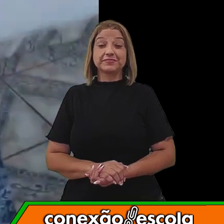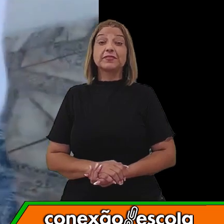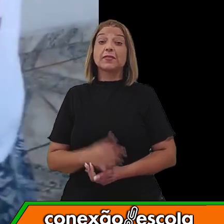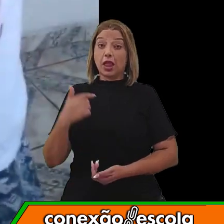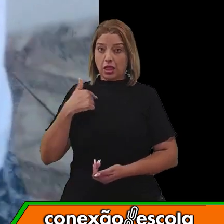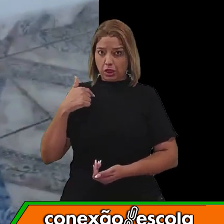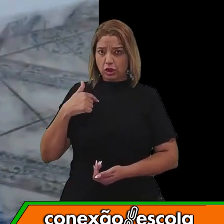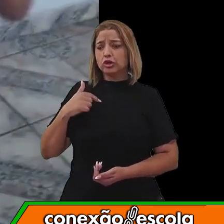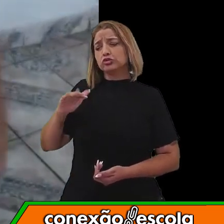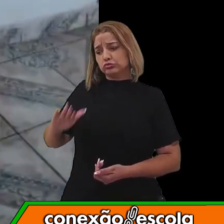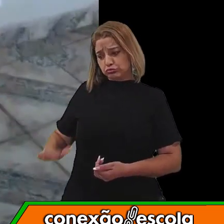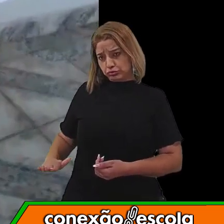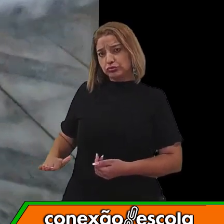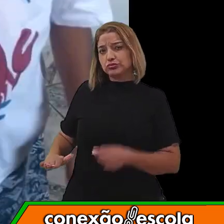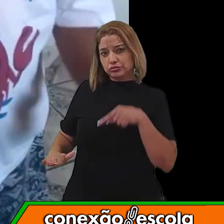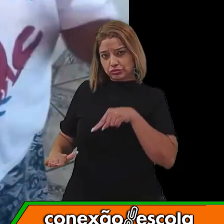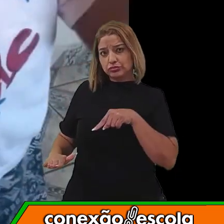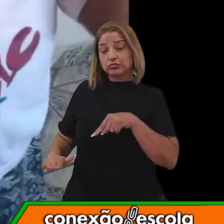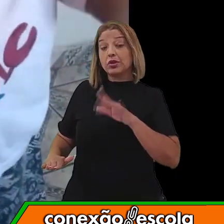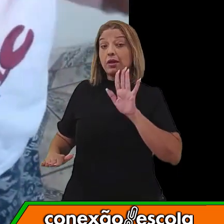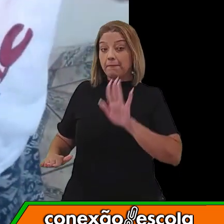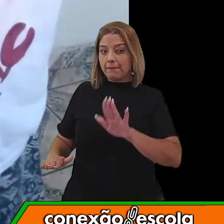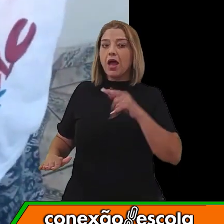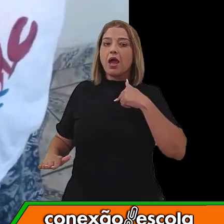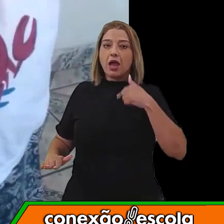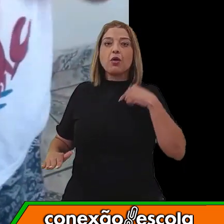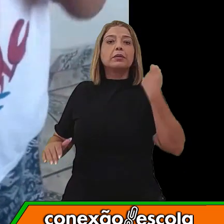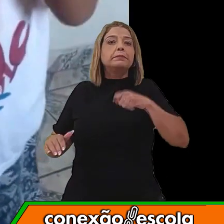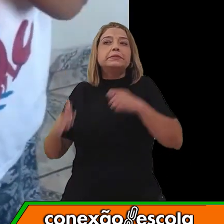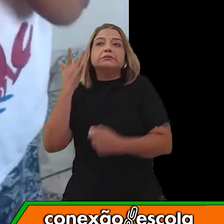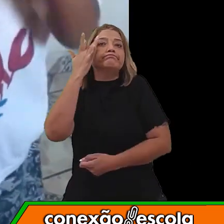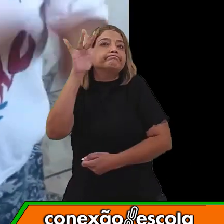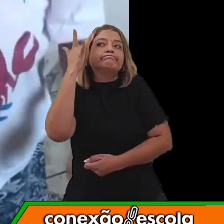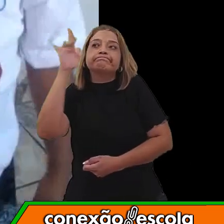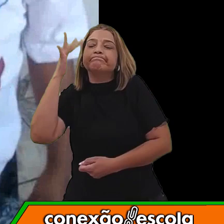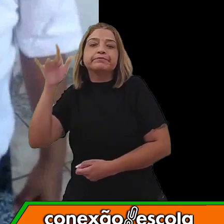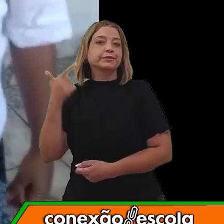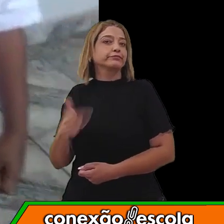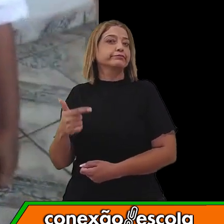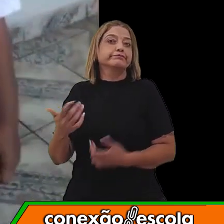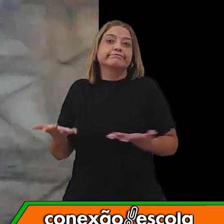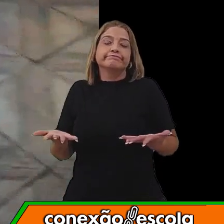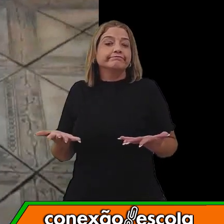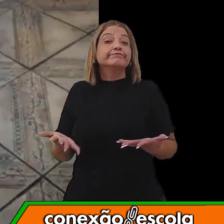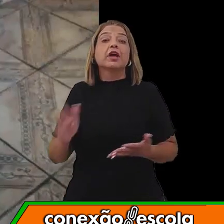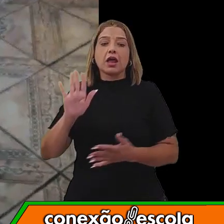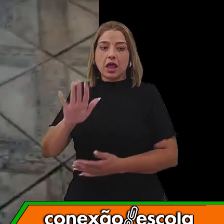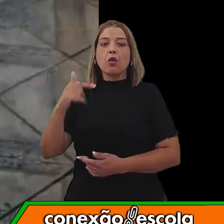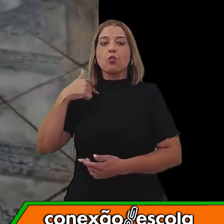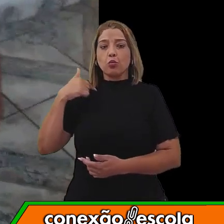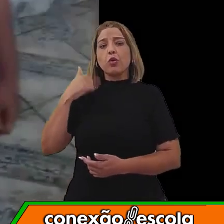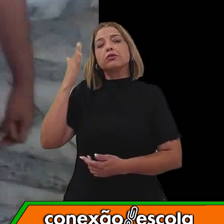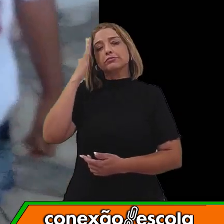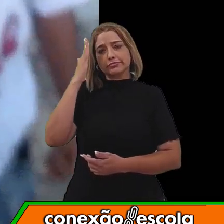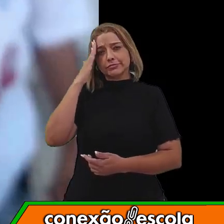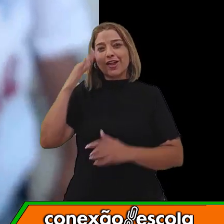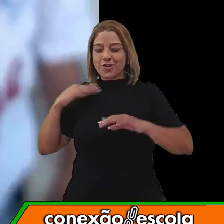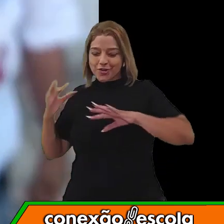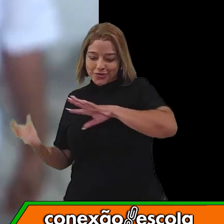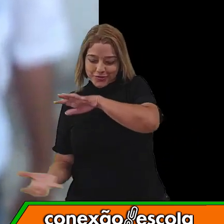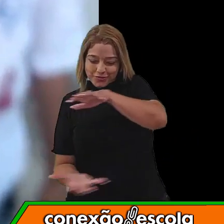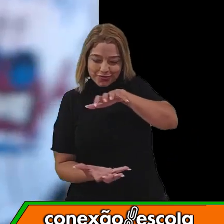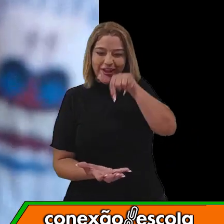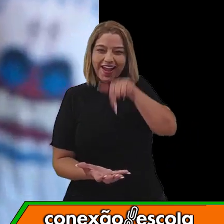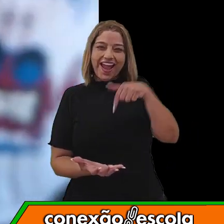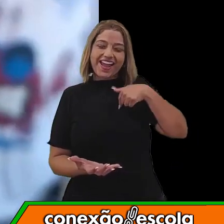Por enquanto sou pequeno, muitas coisas que eu não sei. Só sei que estou gostando desse mundo